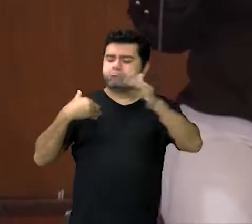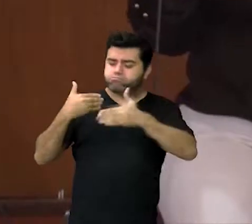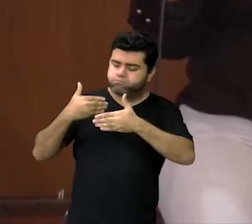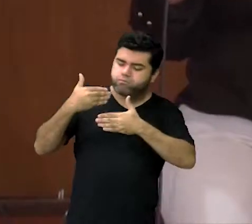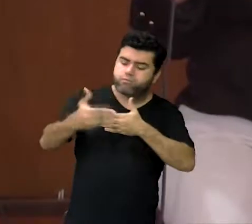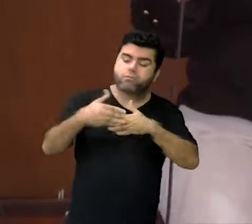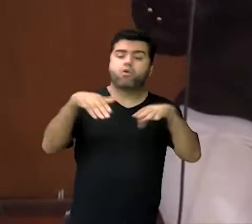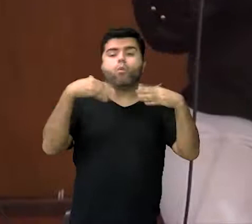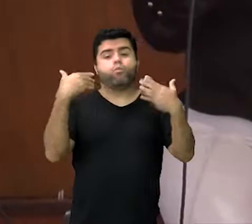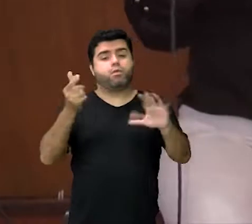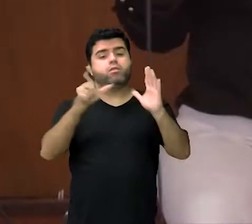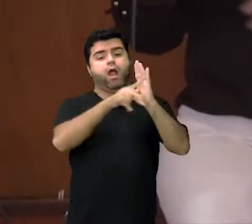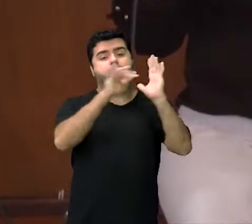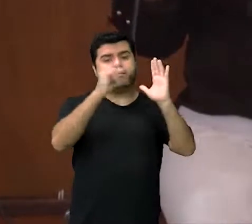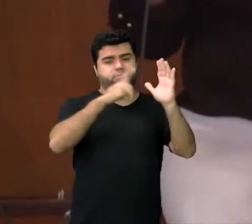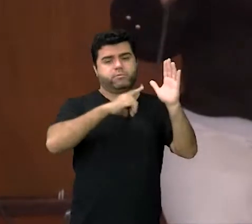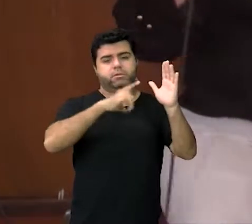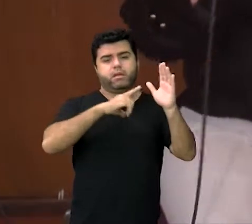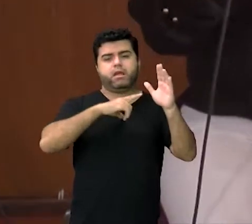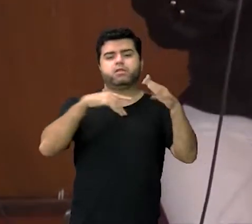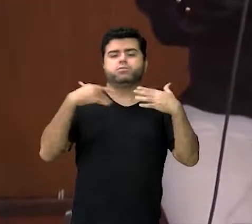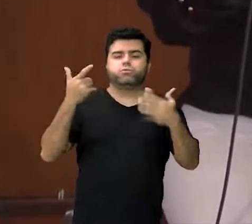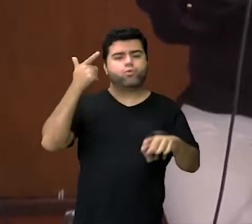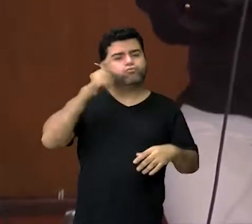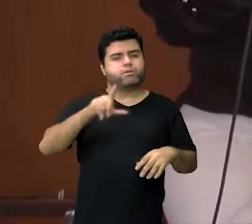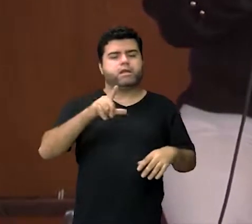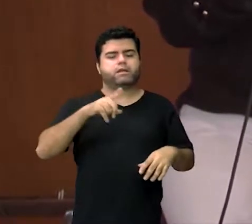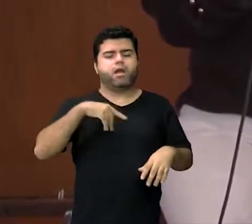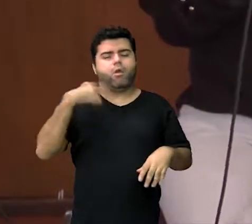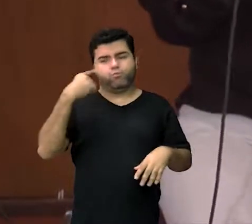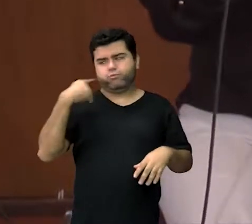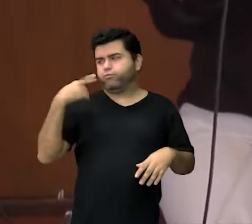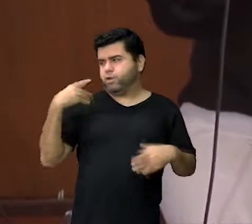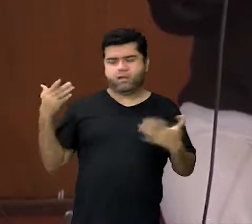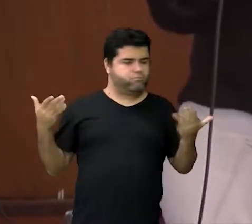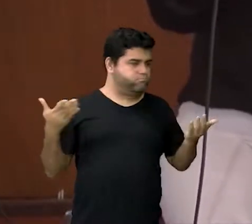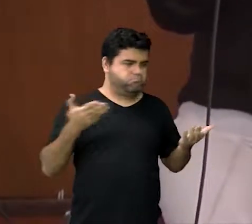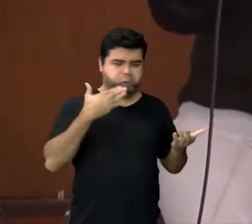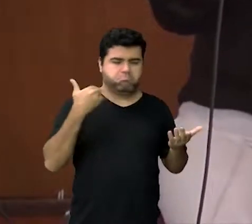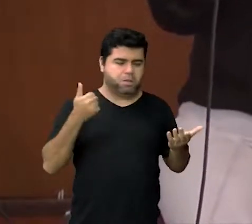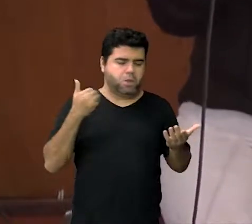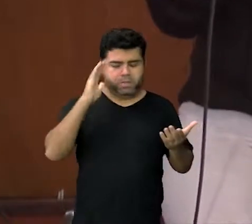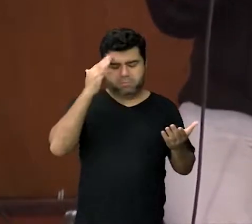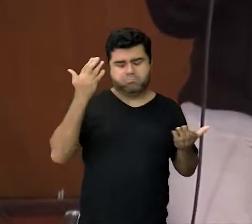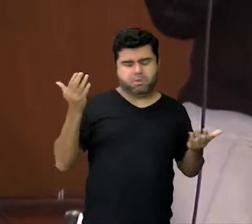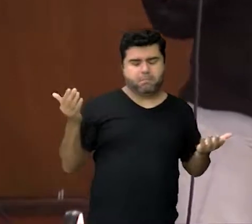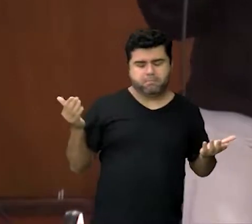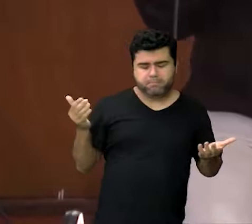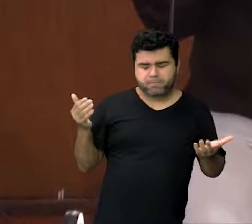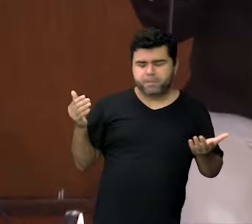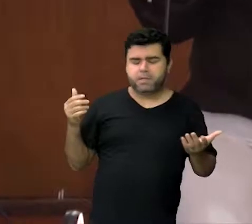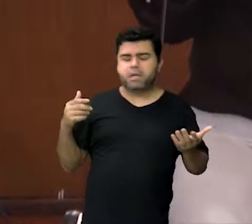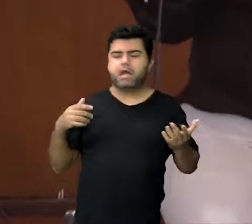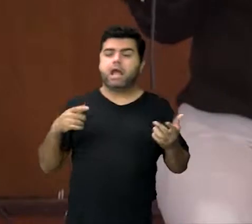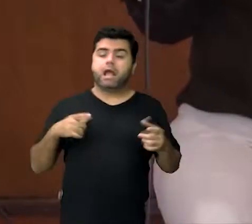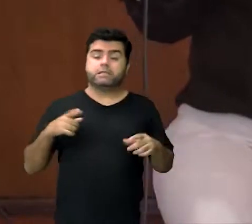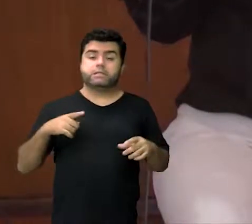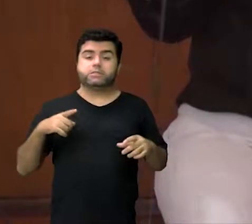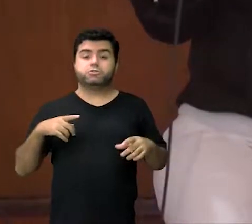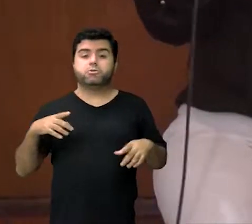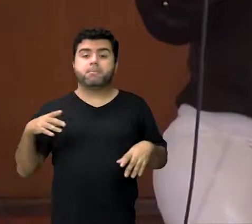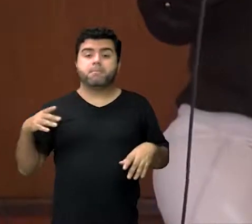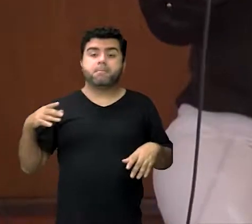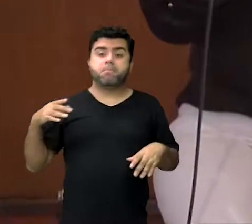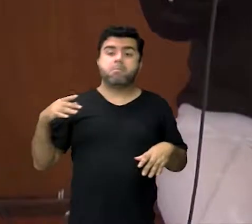a gente consegue, até quem os advogados podem falar melhor que eu, a gente consegue lançar mão disso para